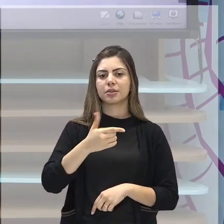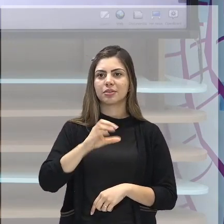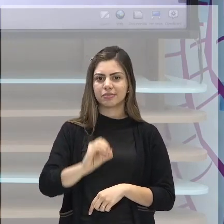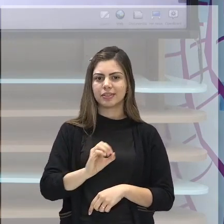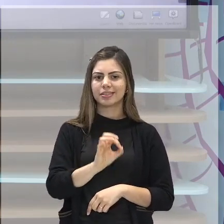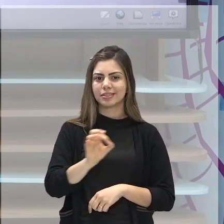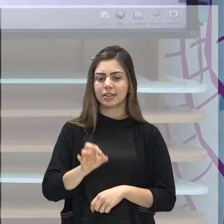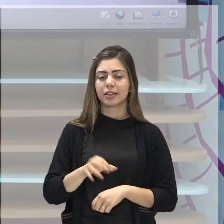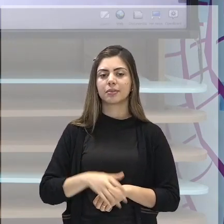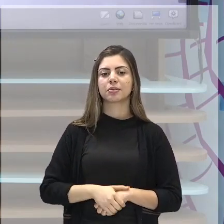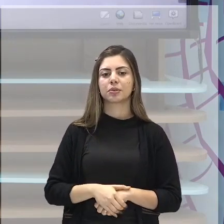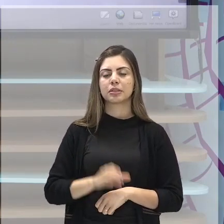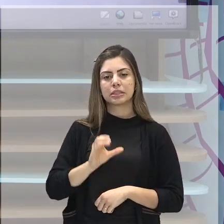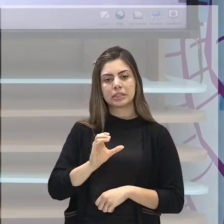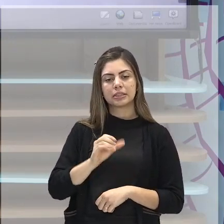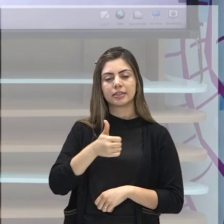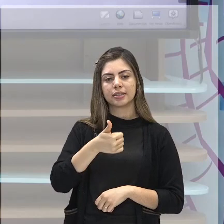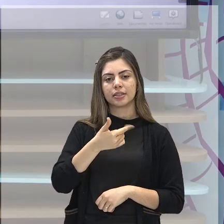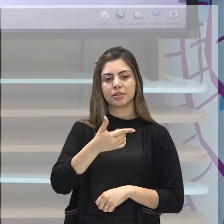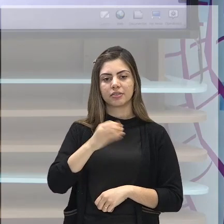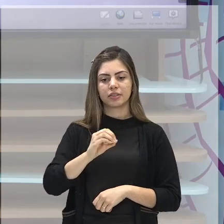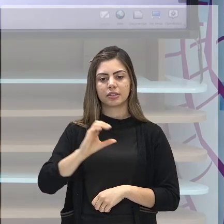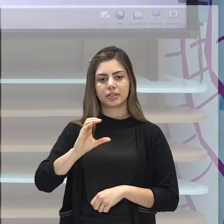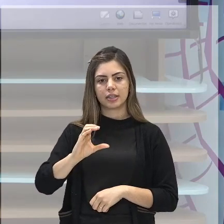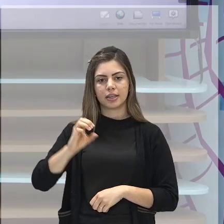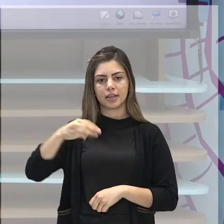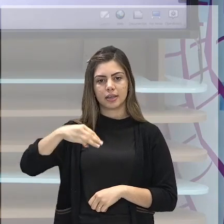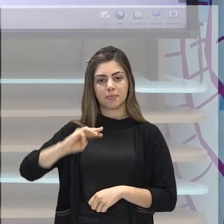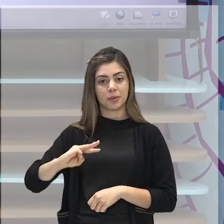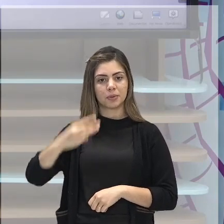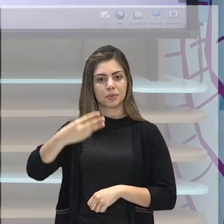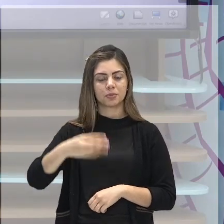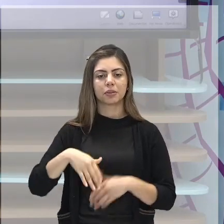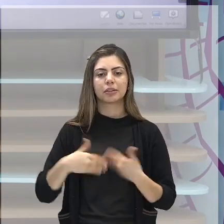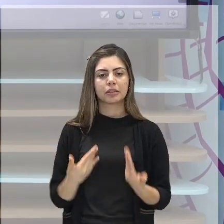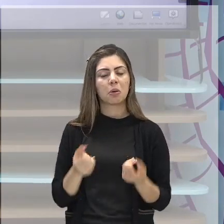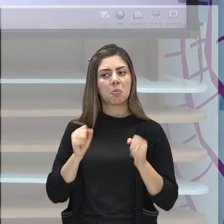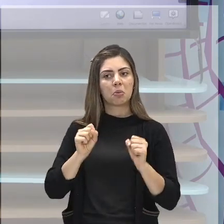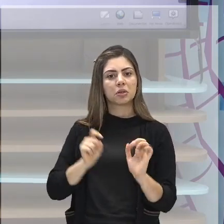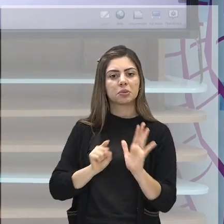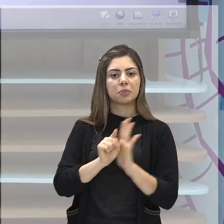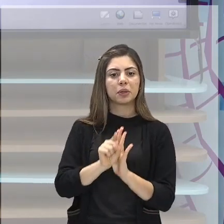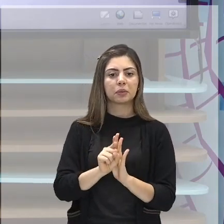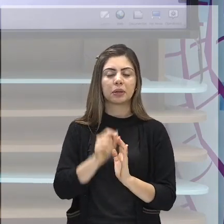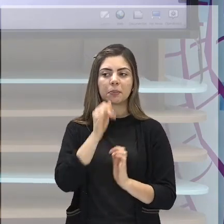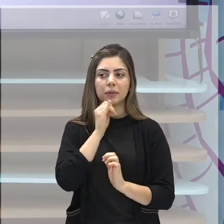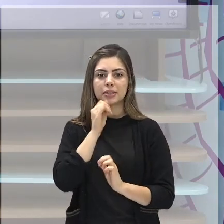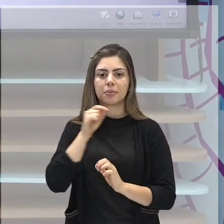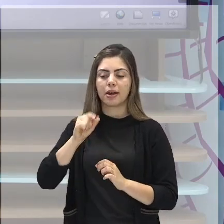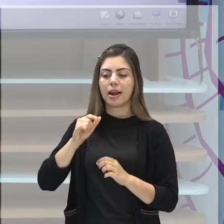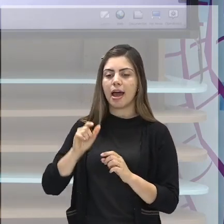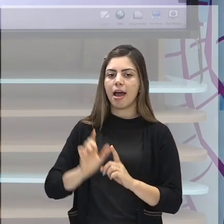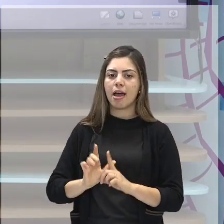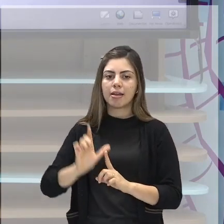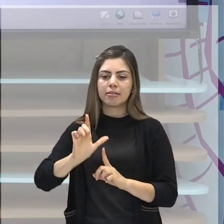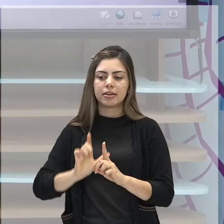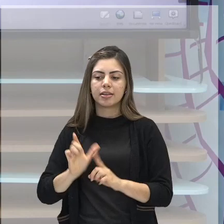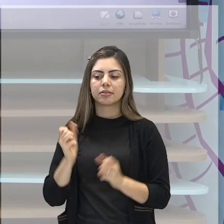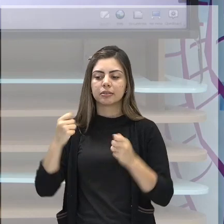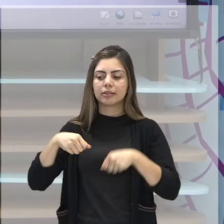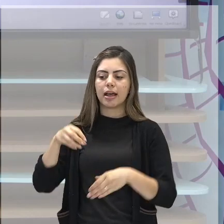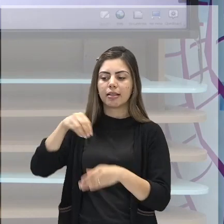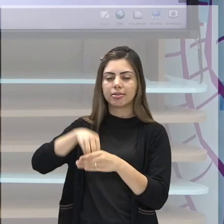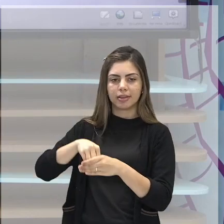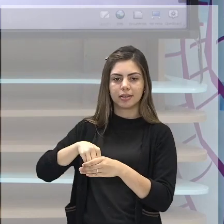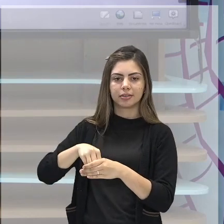certo? Centímetros cúbicos. E aí pode ser perguntado a quantidade de litros, certo?